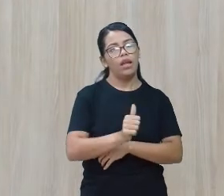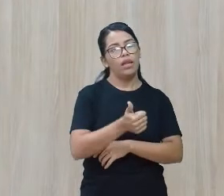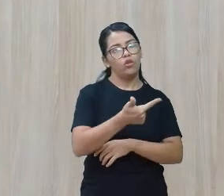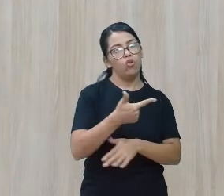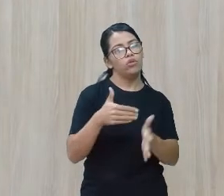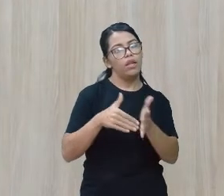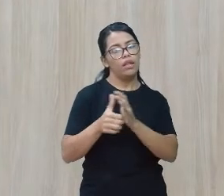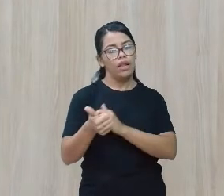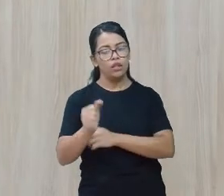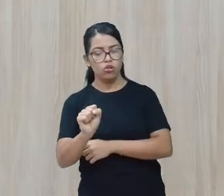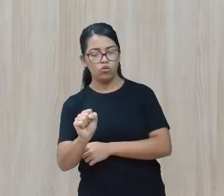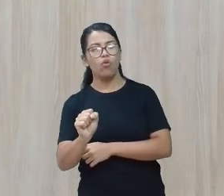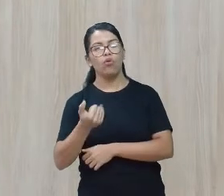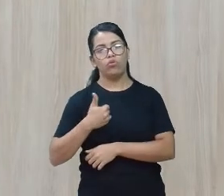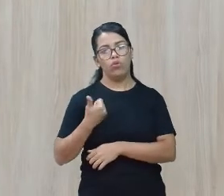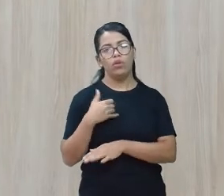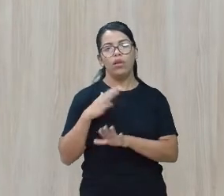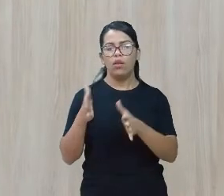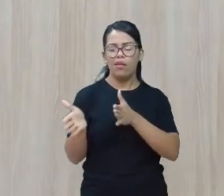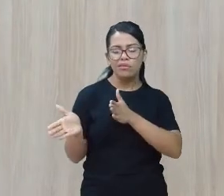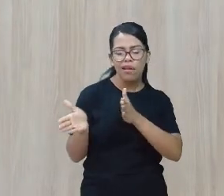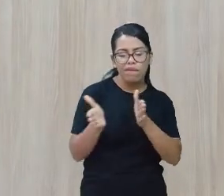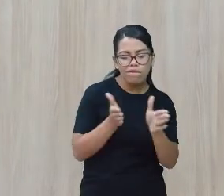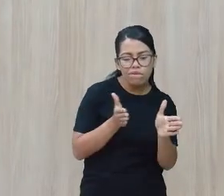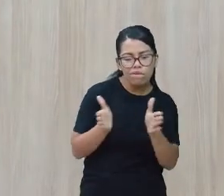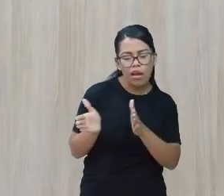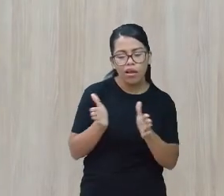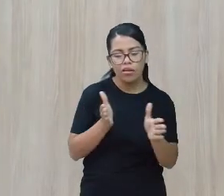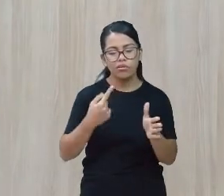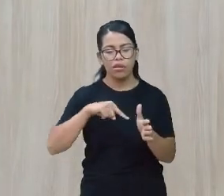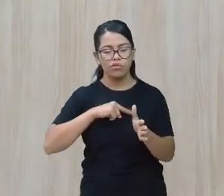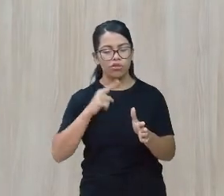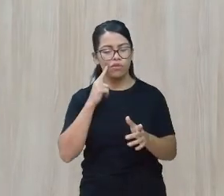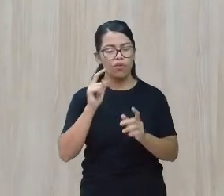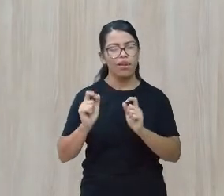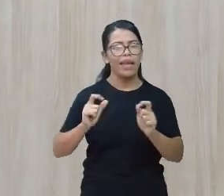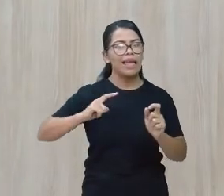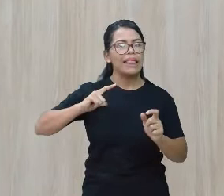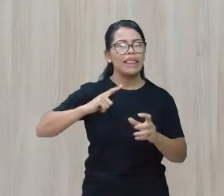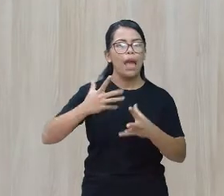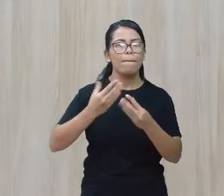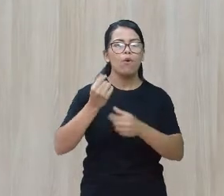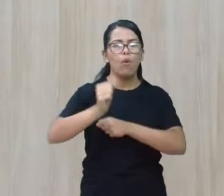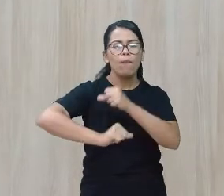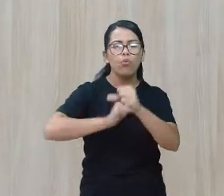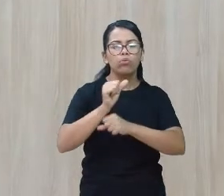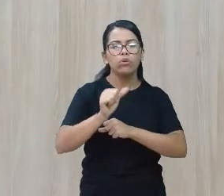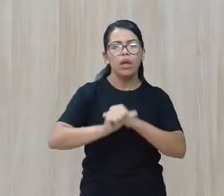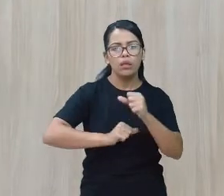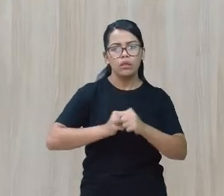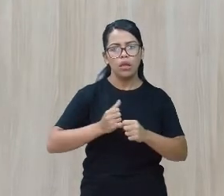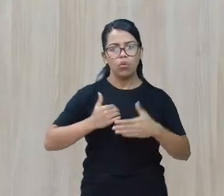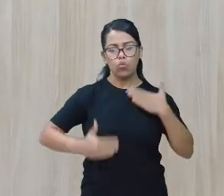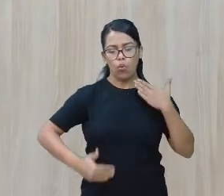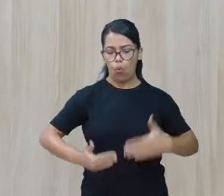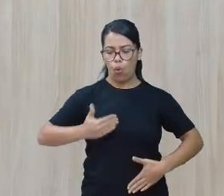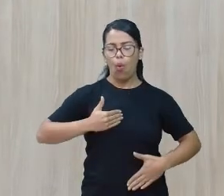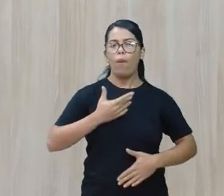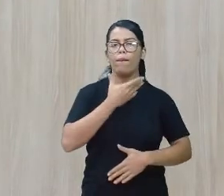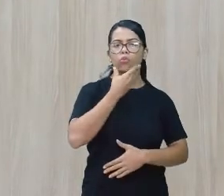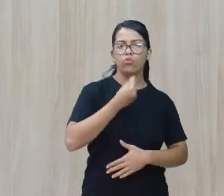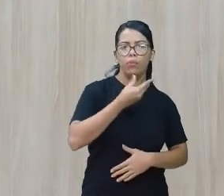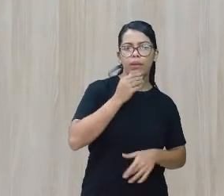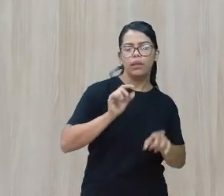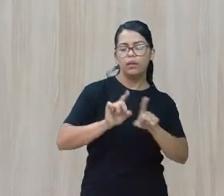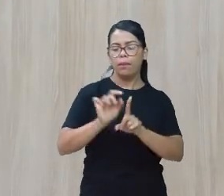18 anos. Então, essa fase é uma fase que nós vemos que ocorrem muitas mudanças no corpo, tanto do menino quanto